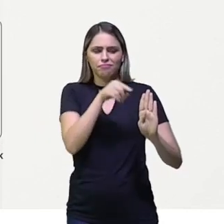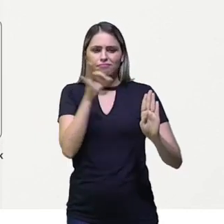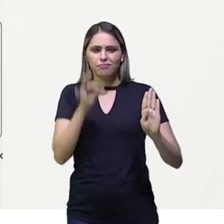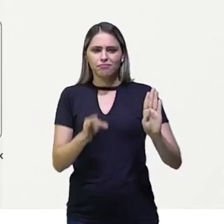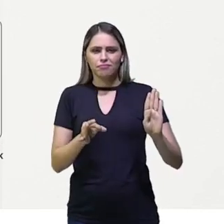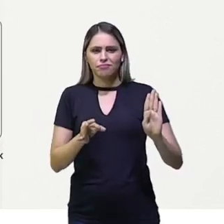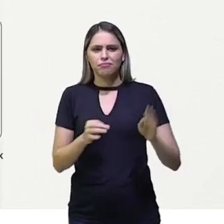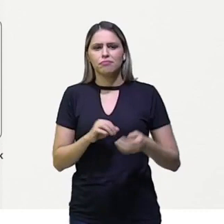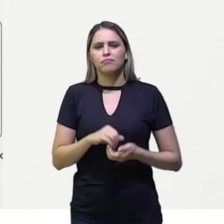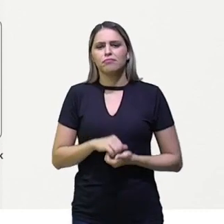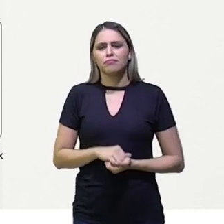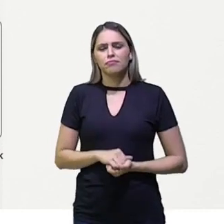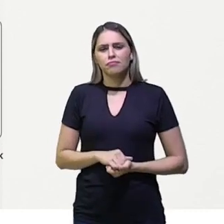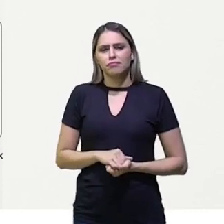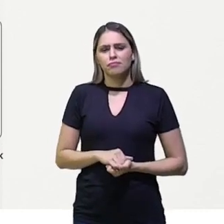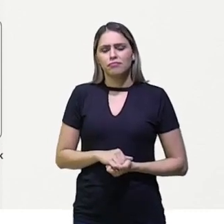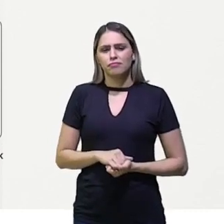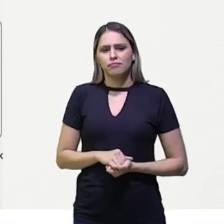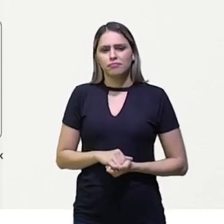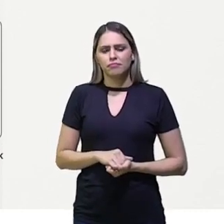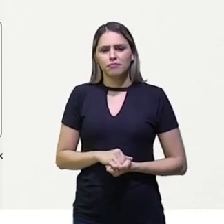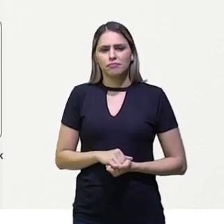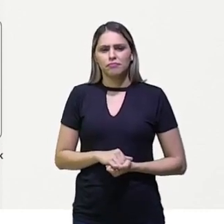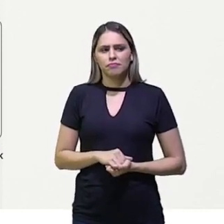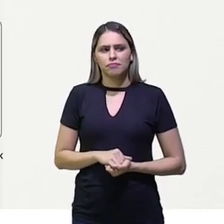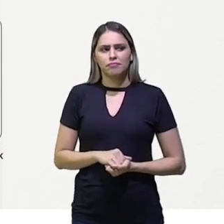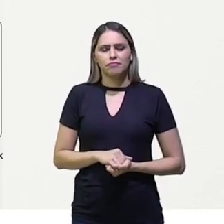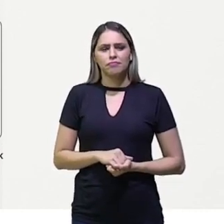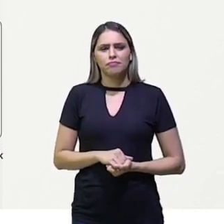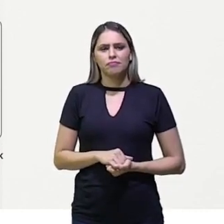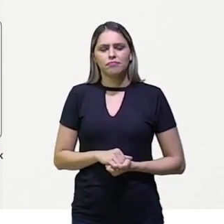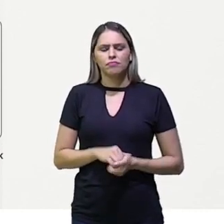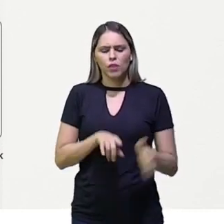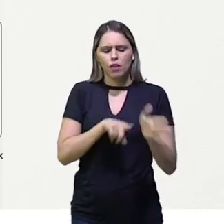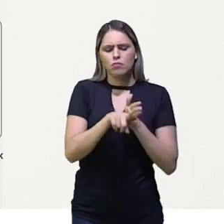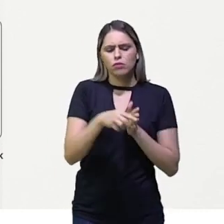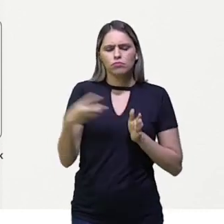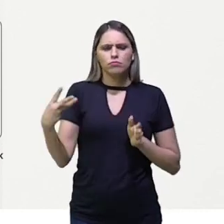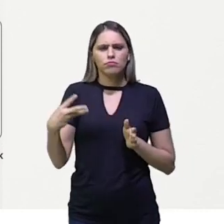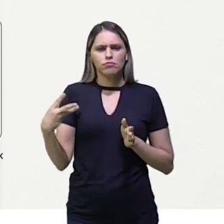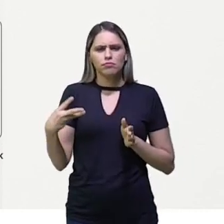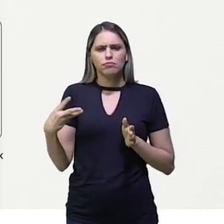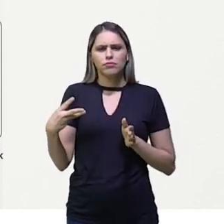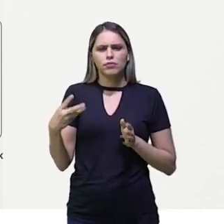tirar as conclusões e vai responder. No item 3,